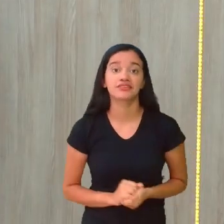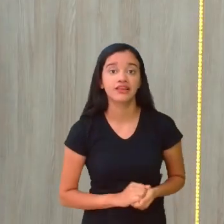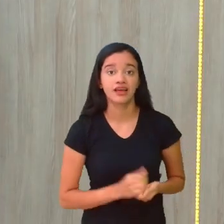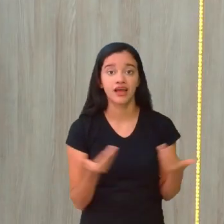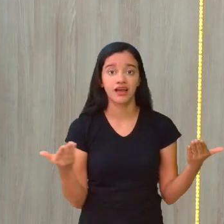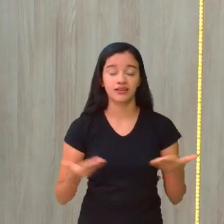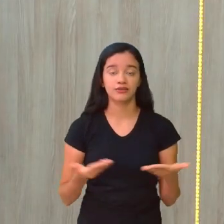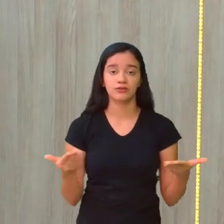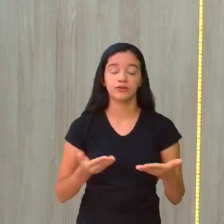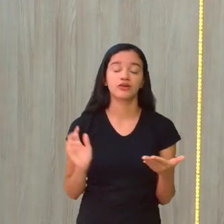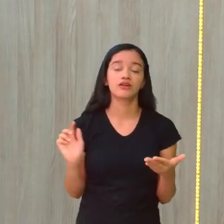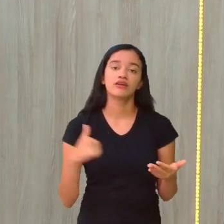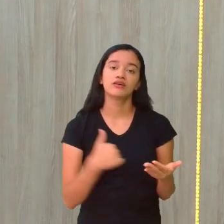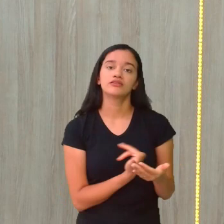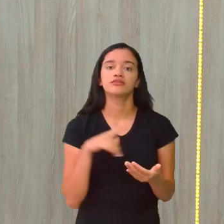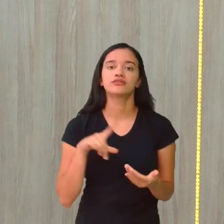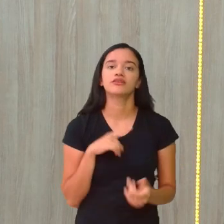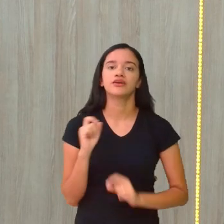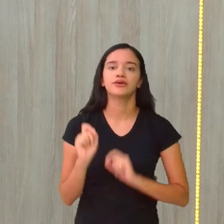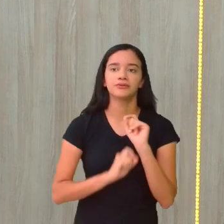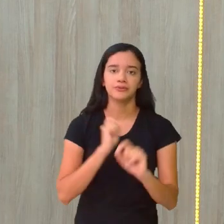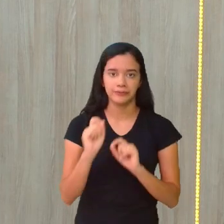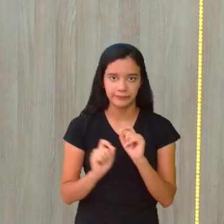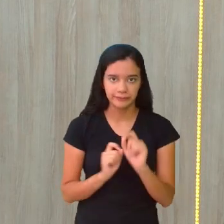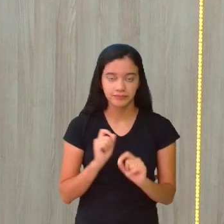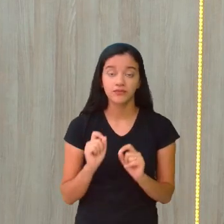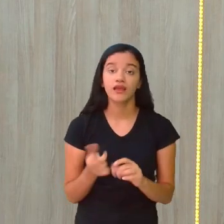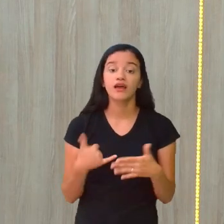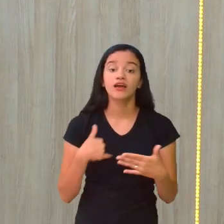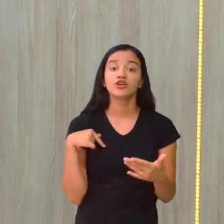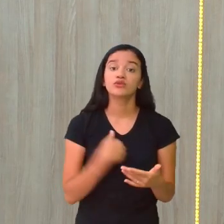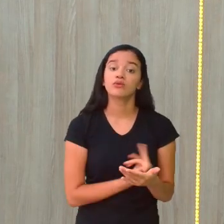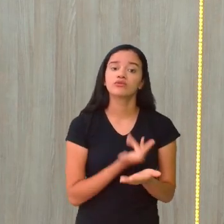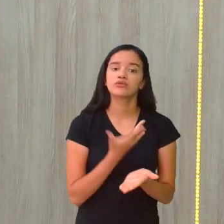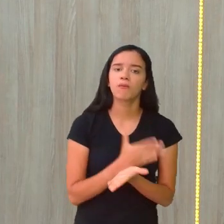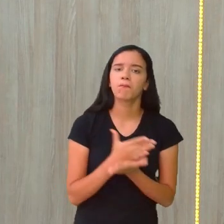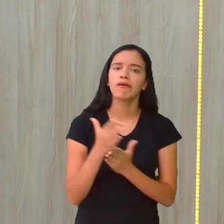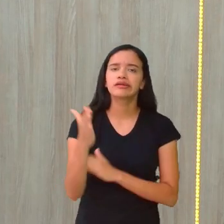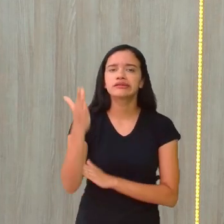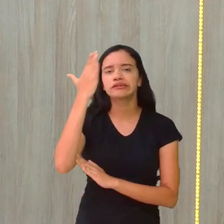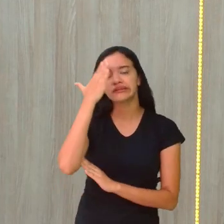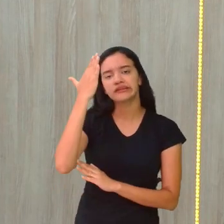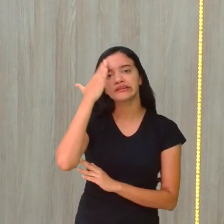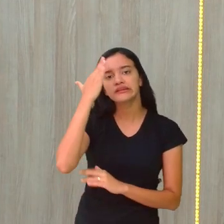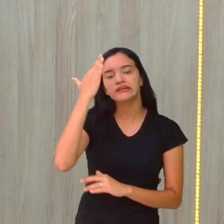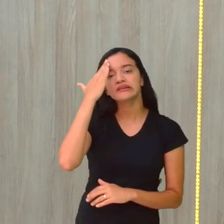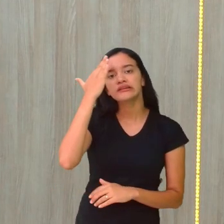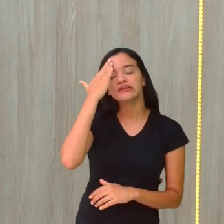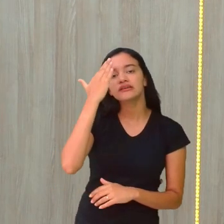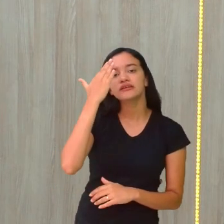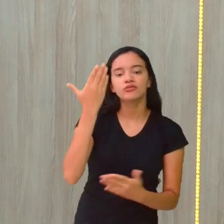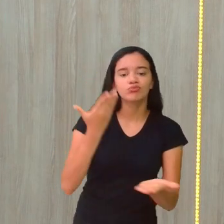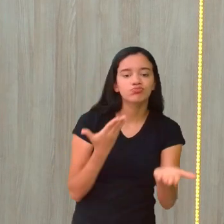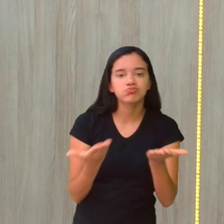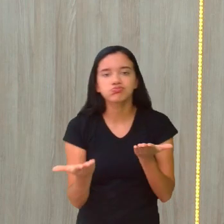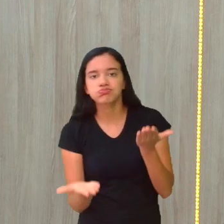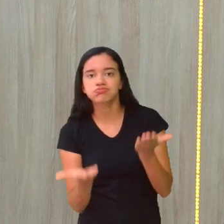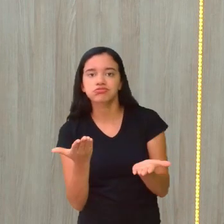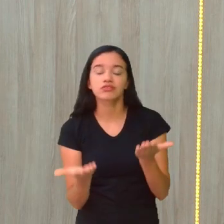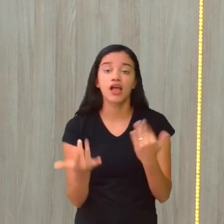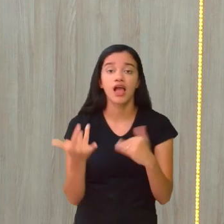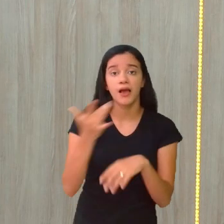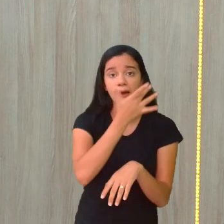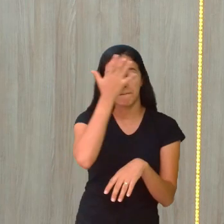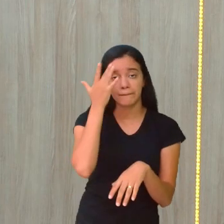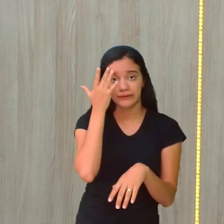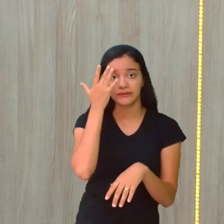aí, a gente tem essa tradução e a gente começa a entender essa ligação entre os dois, né? As